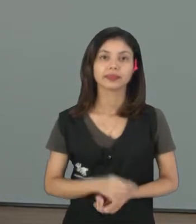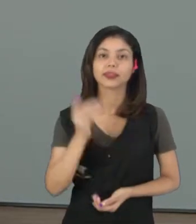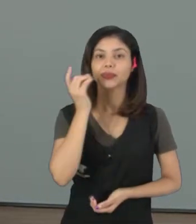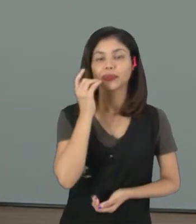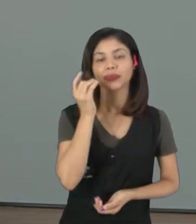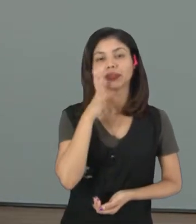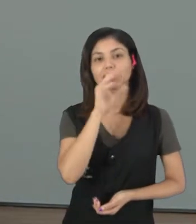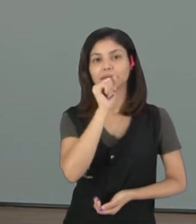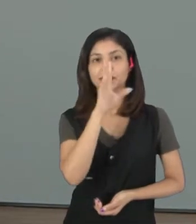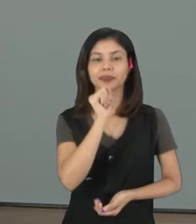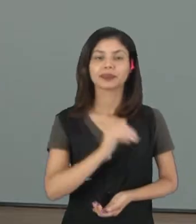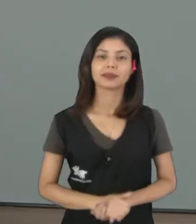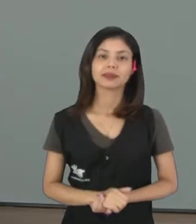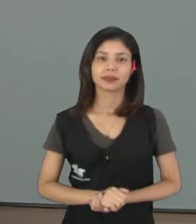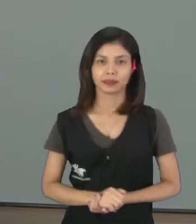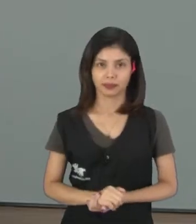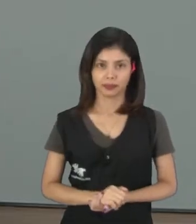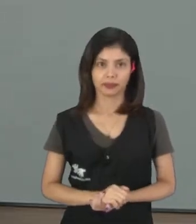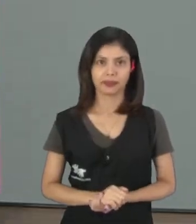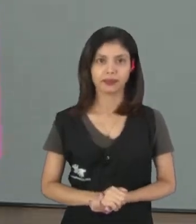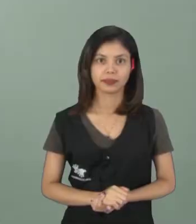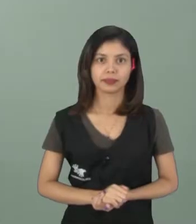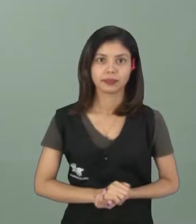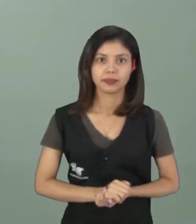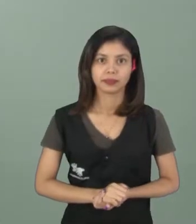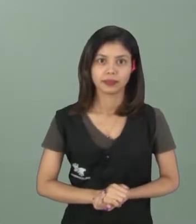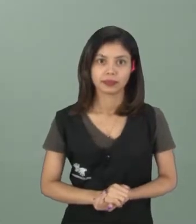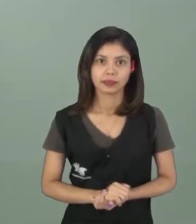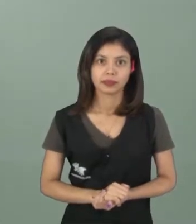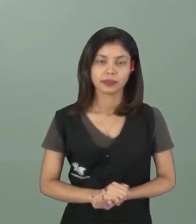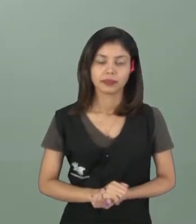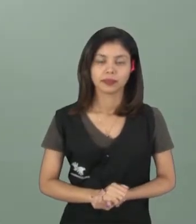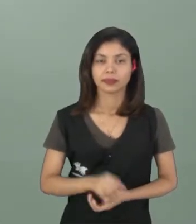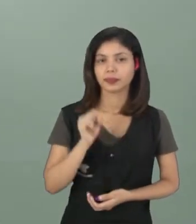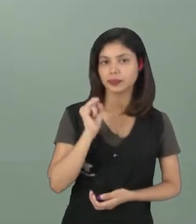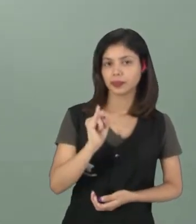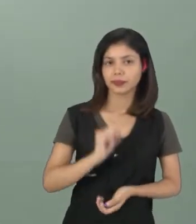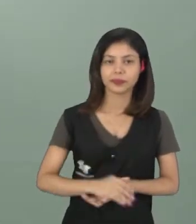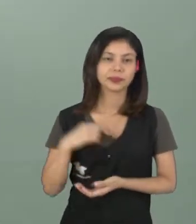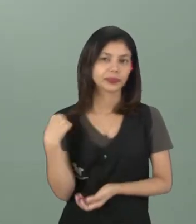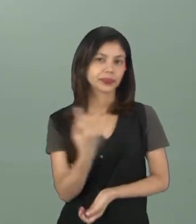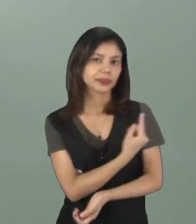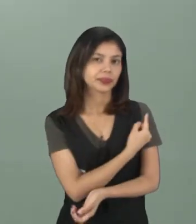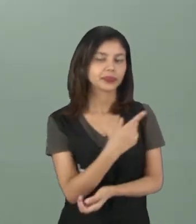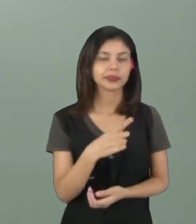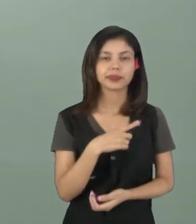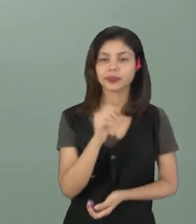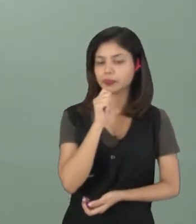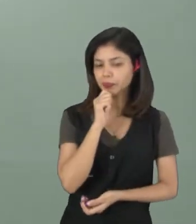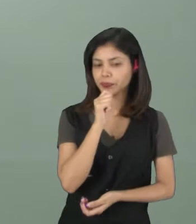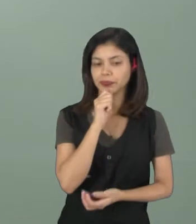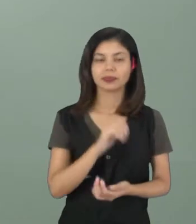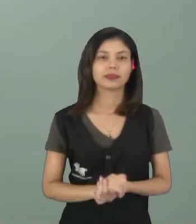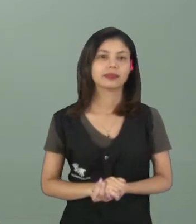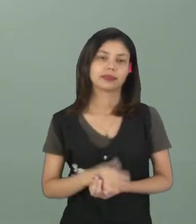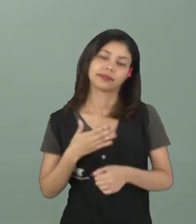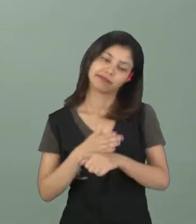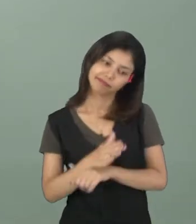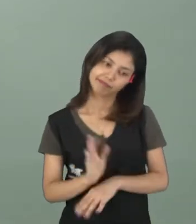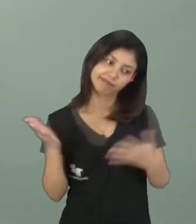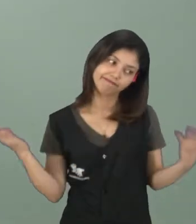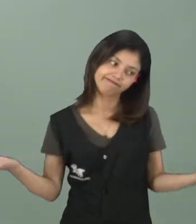vai cair no sábado 1 cê nossa né não estivermos ainda